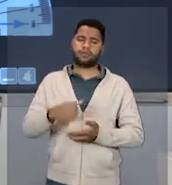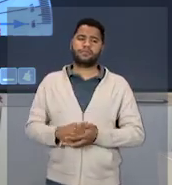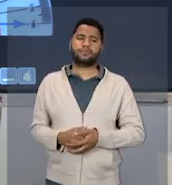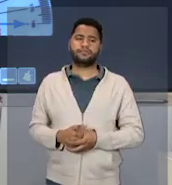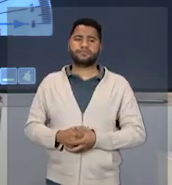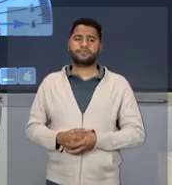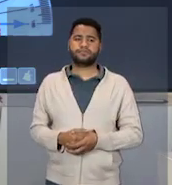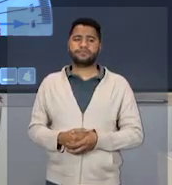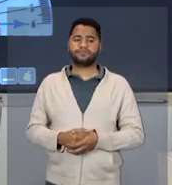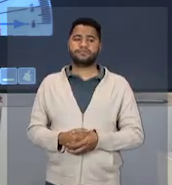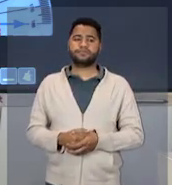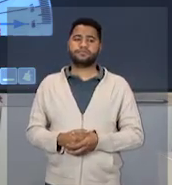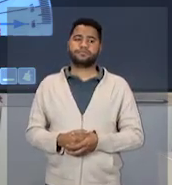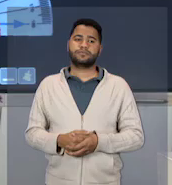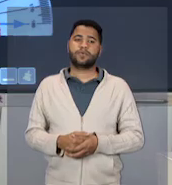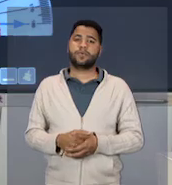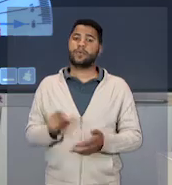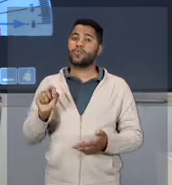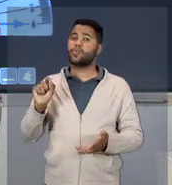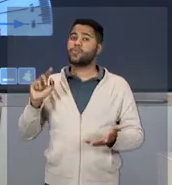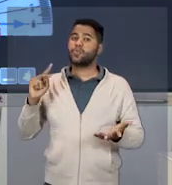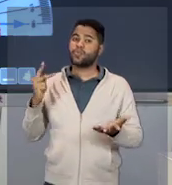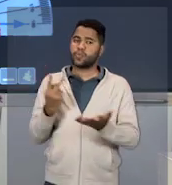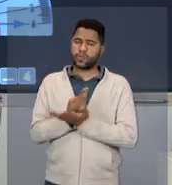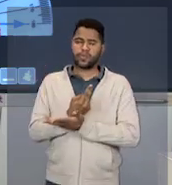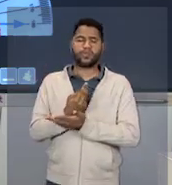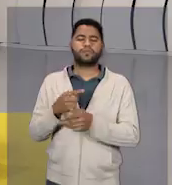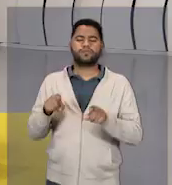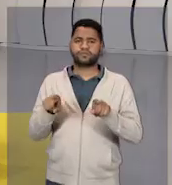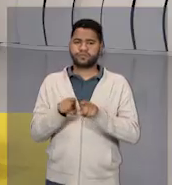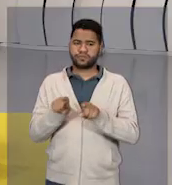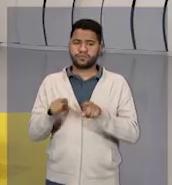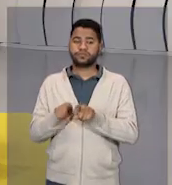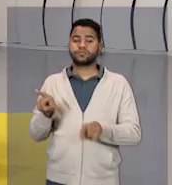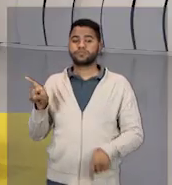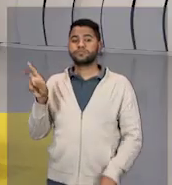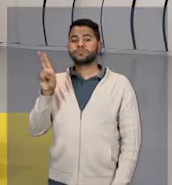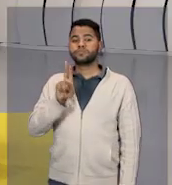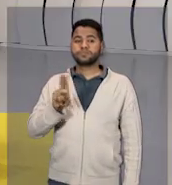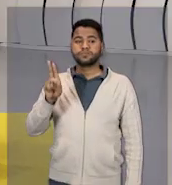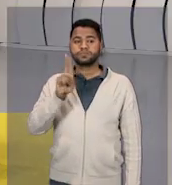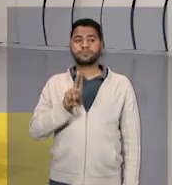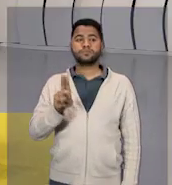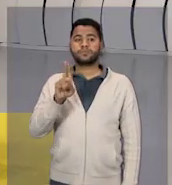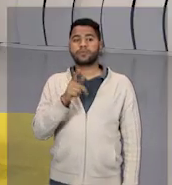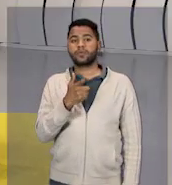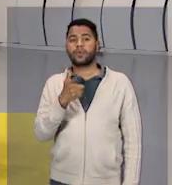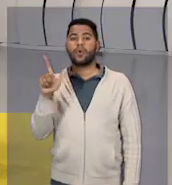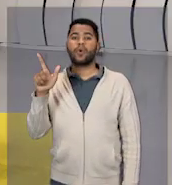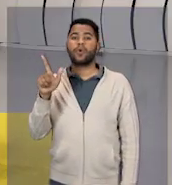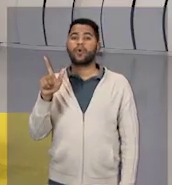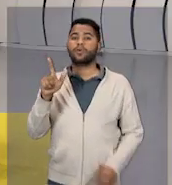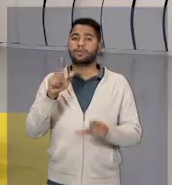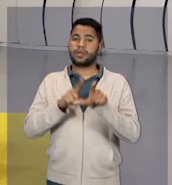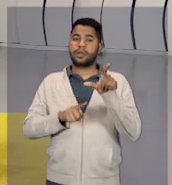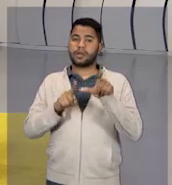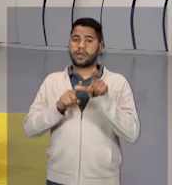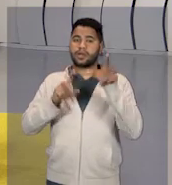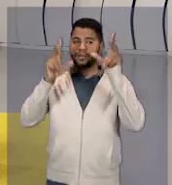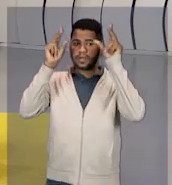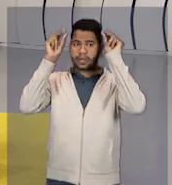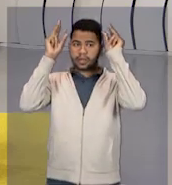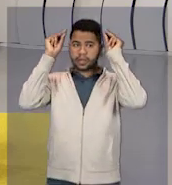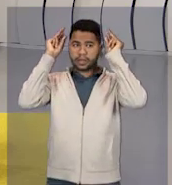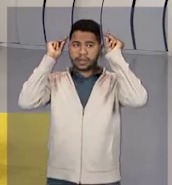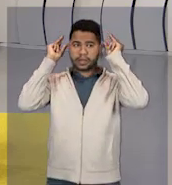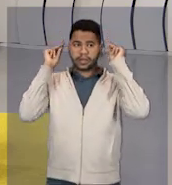raso, né? O que acontece? O mesmo jeito. Aqui eu usei uma outra letra grega, que é chamada de θ. Nós